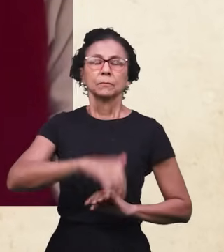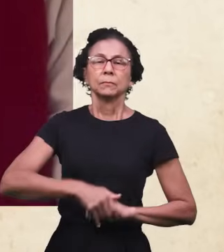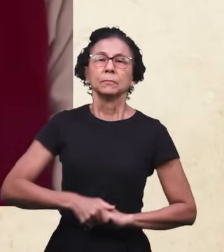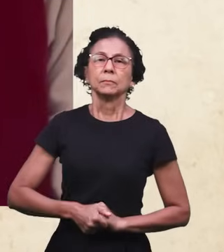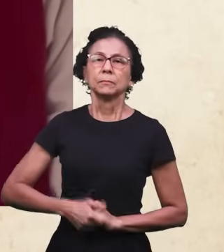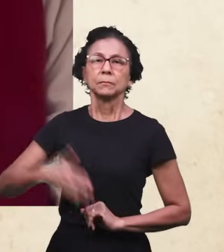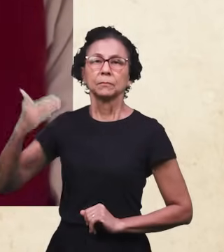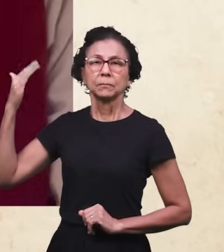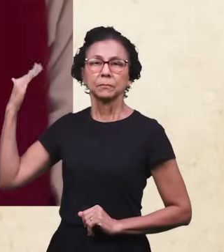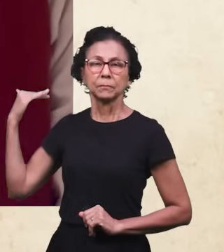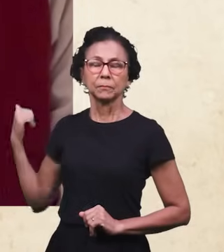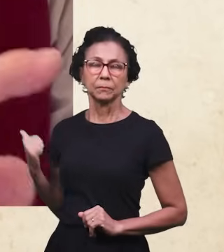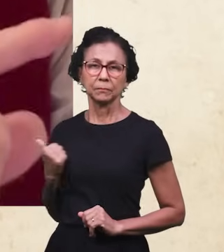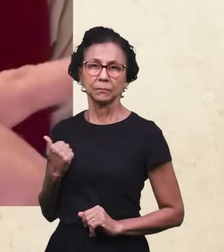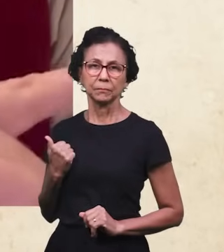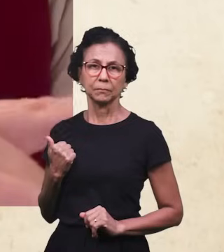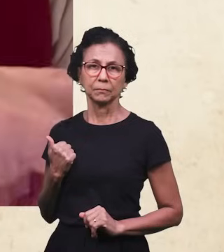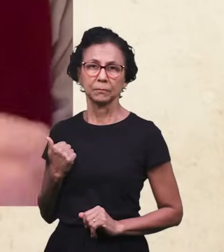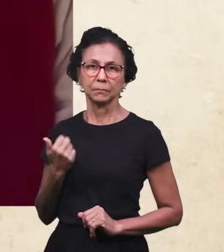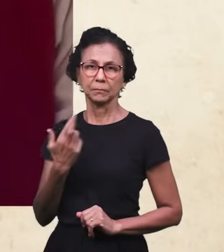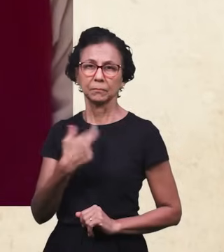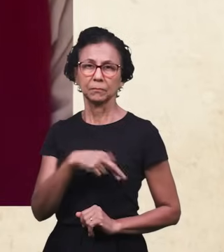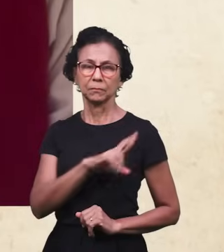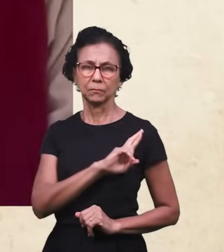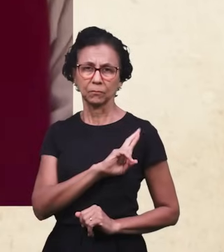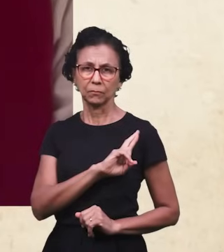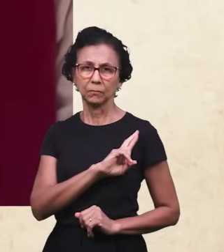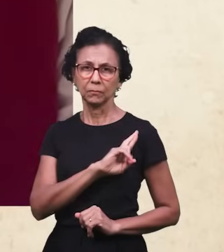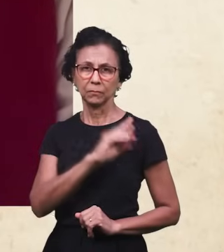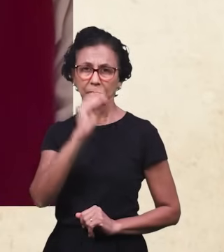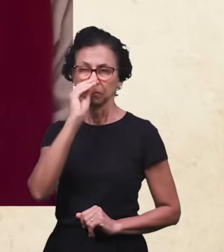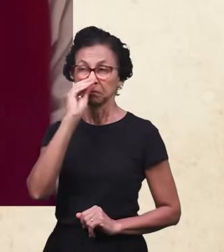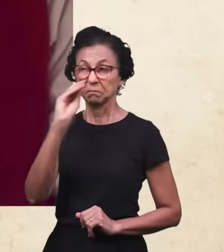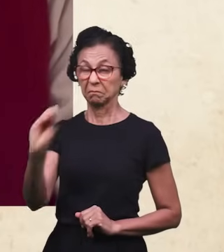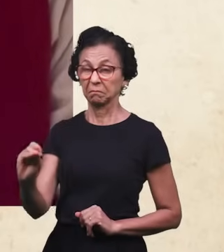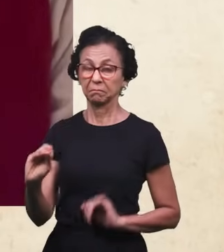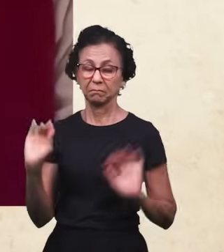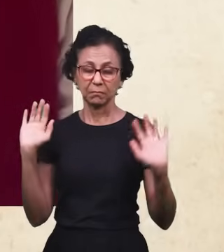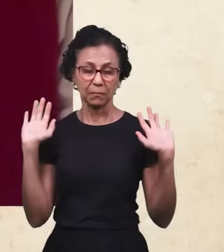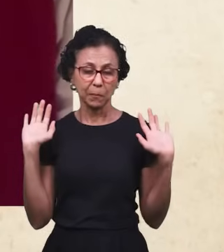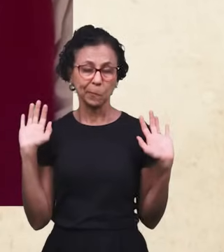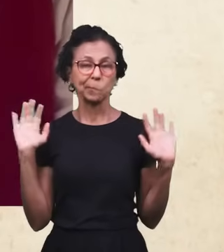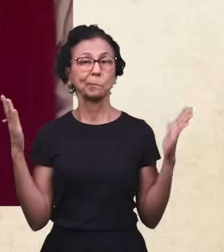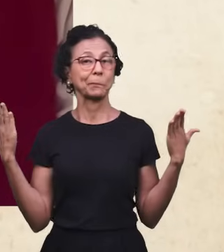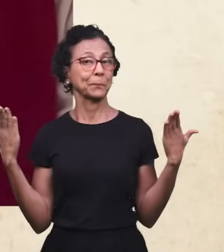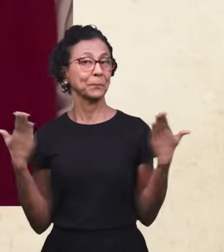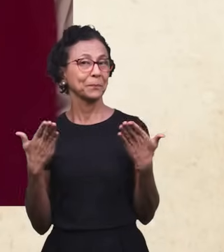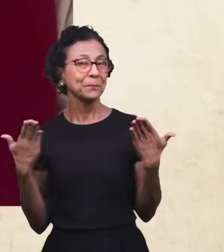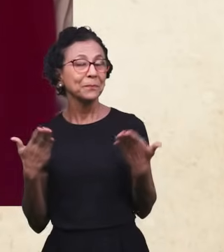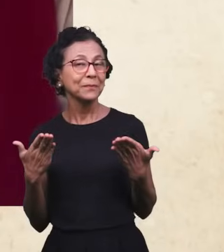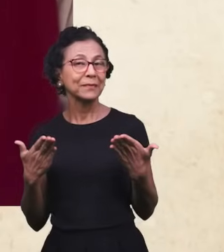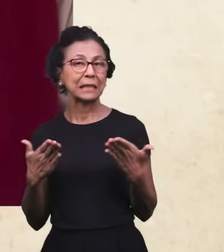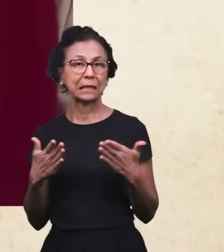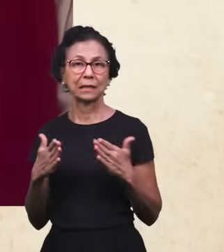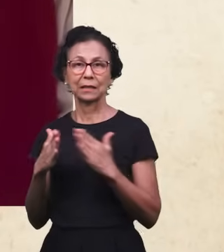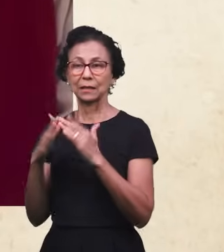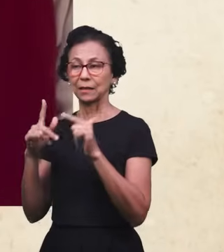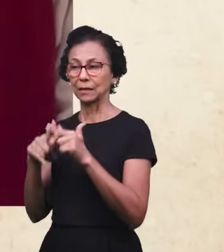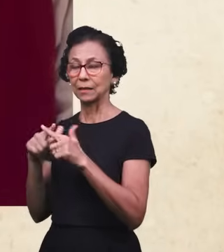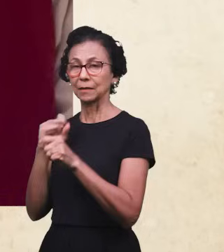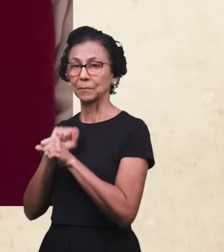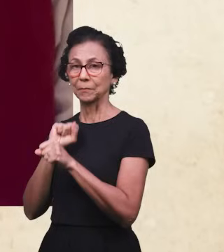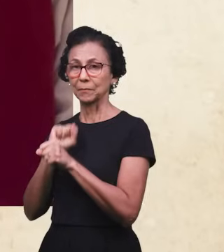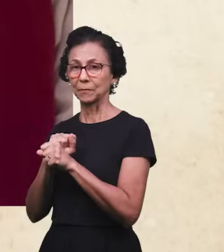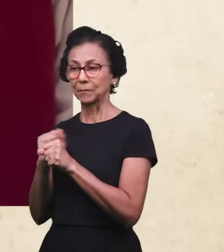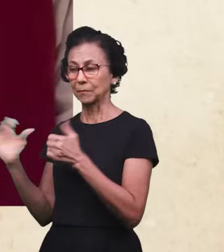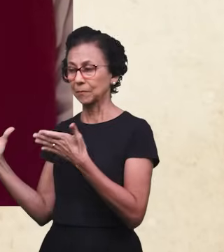da época foram então desprezados pelos religiosos, pelo mundo, porque eles dormiam. Mas hoje, no